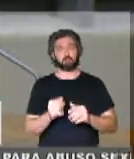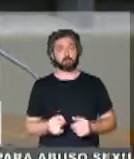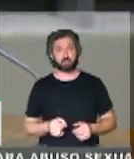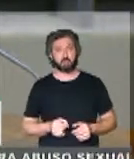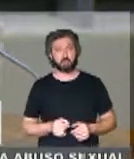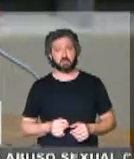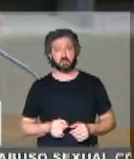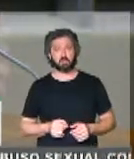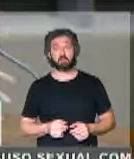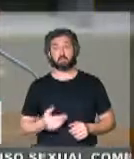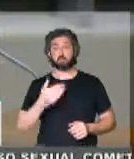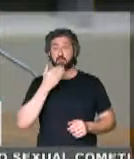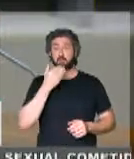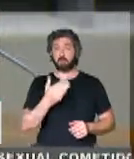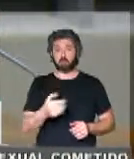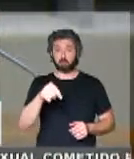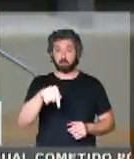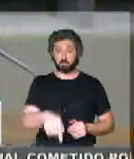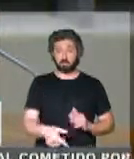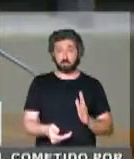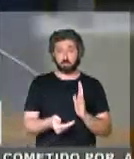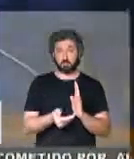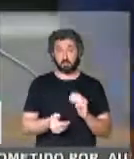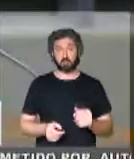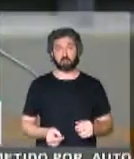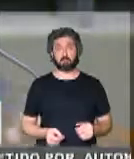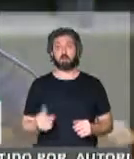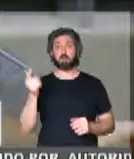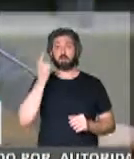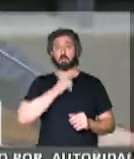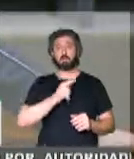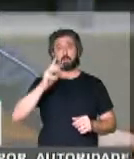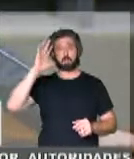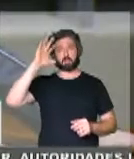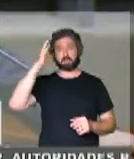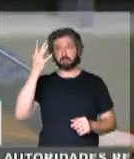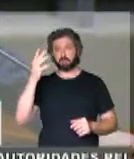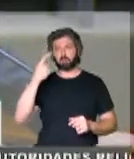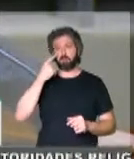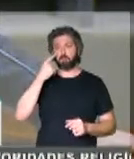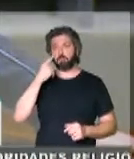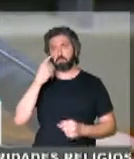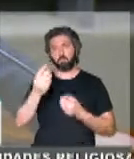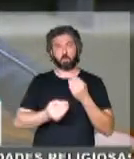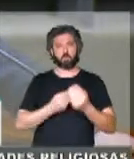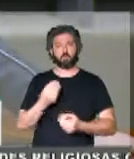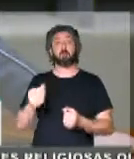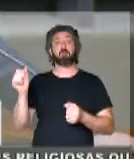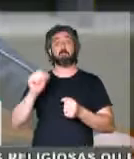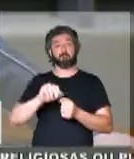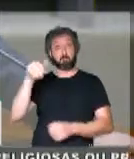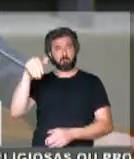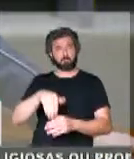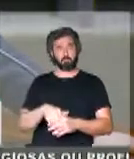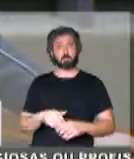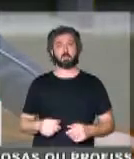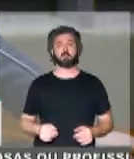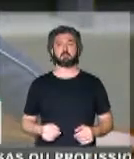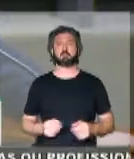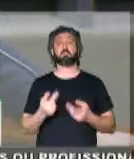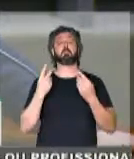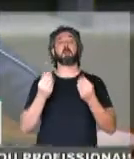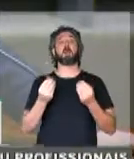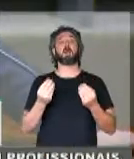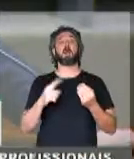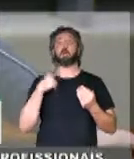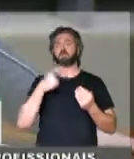ideológicos, solicitam essa casa que tome as devidas providências e coloque em votação para